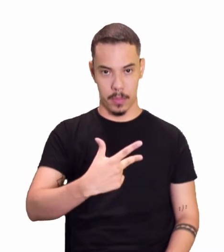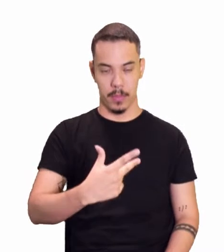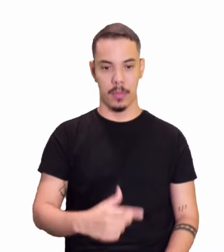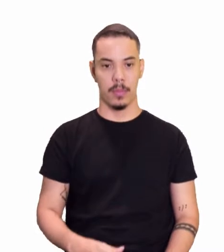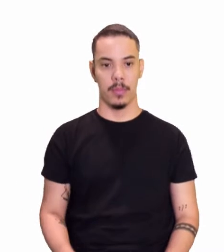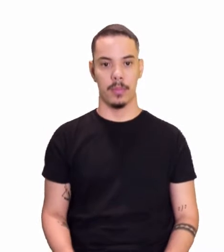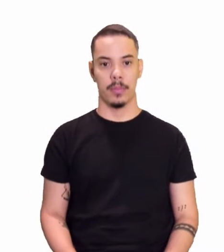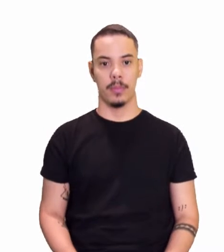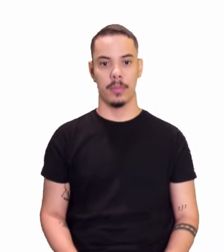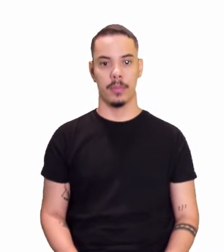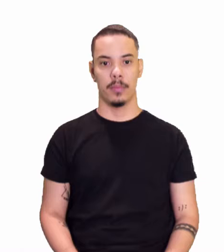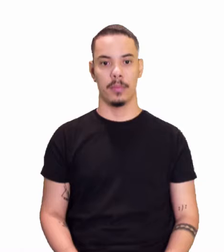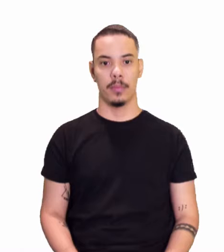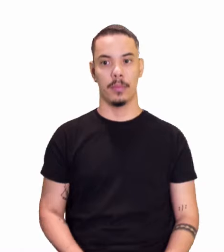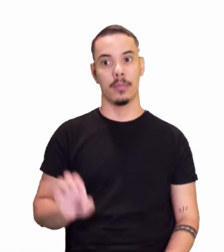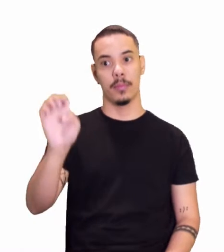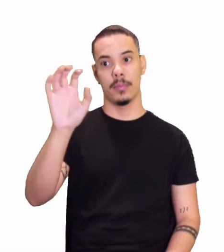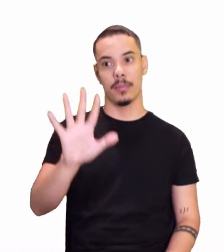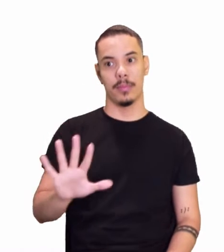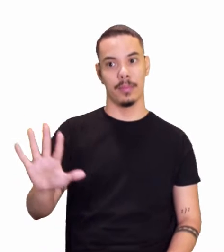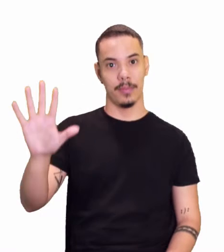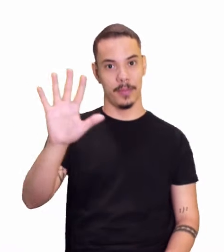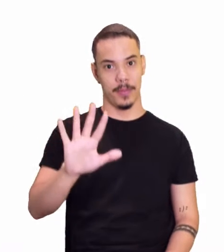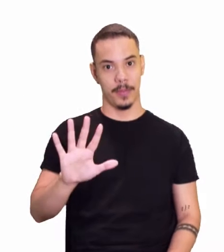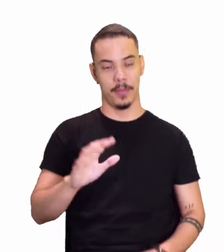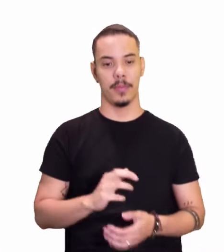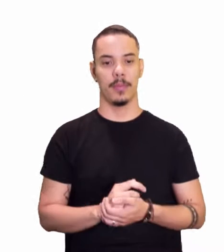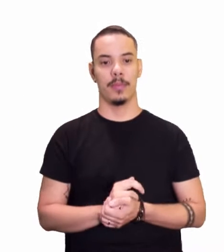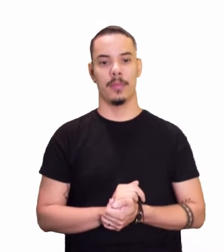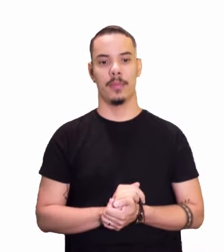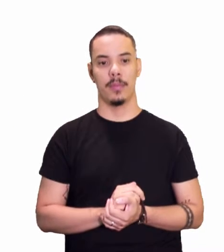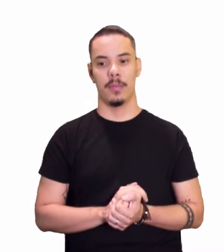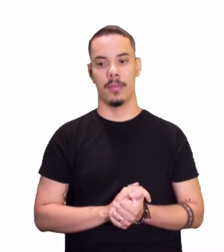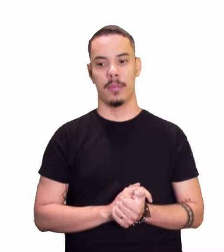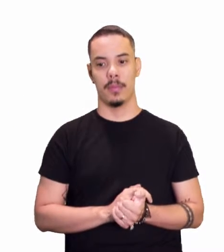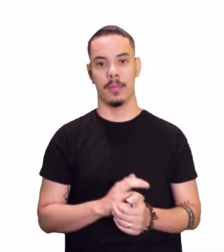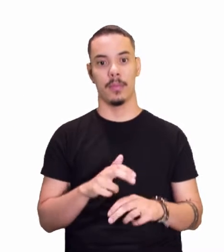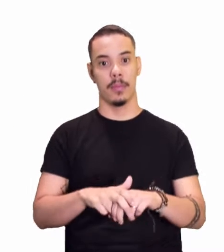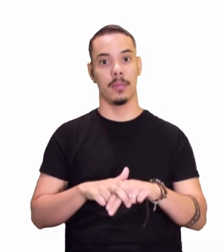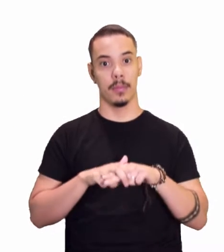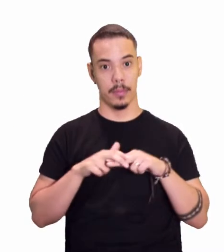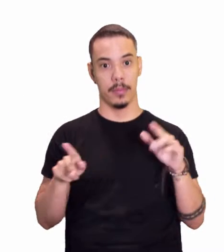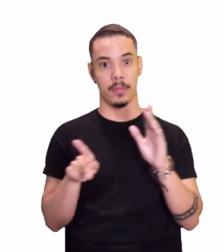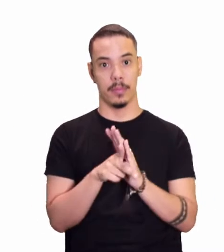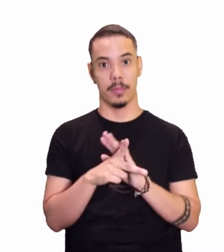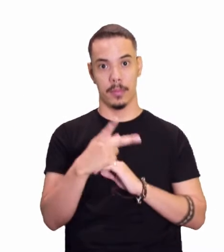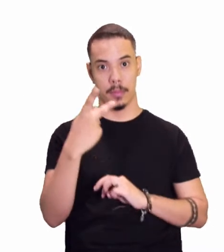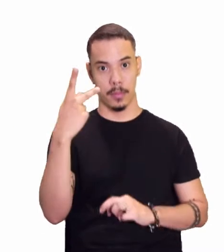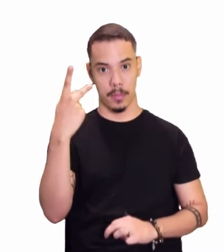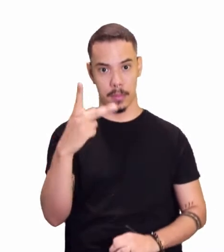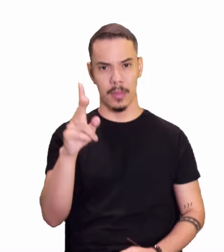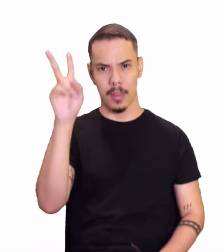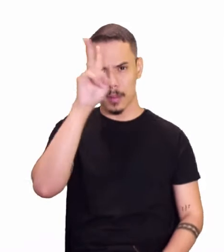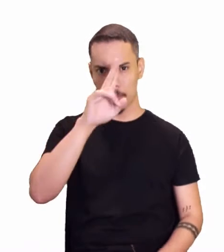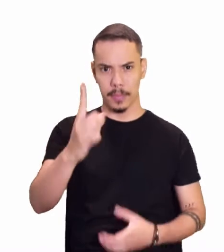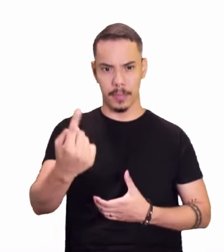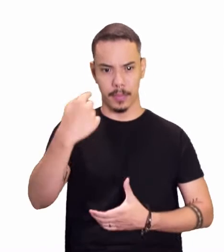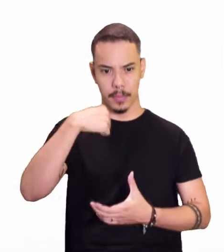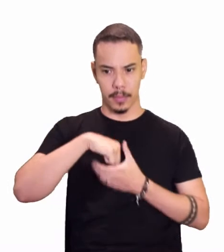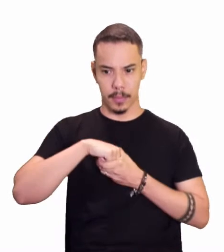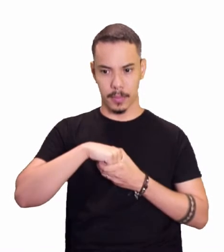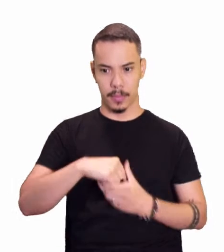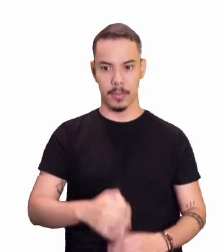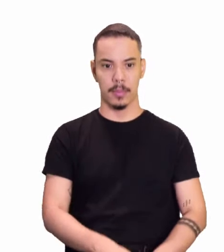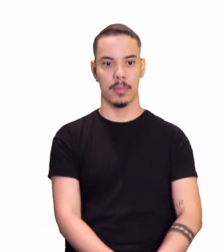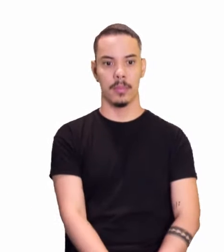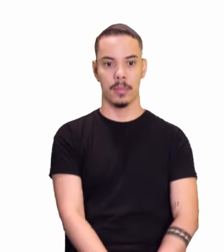Literatura portuguesa. Europa! Então, aluno, você lembra do trovadorismo, que